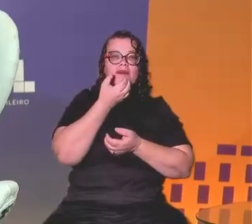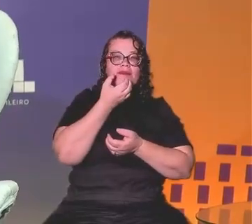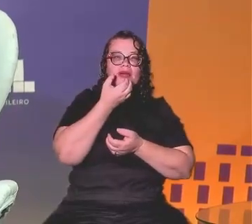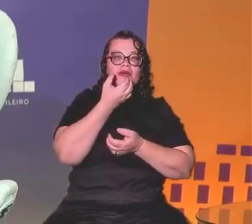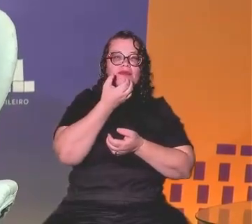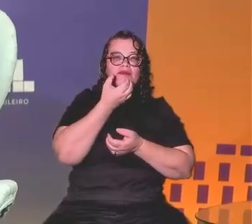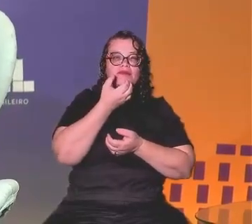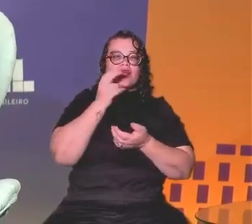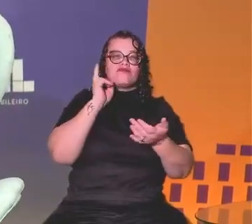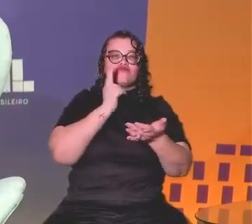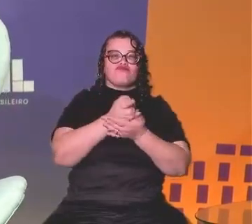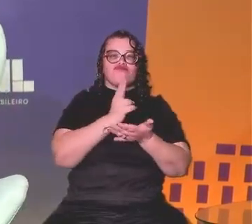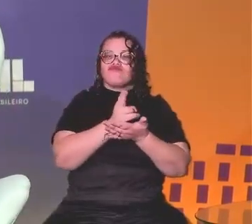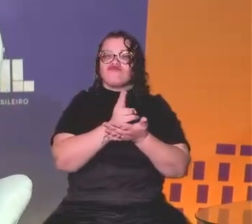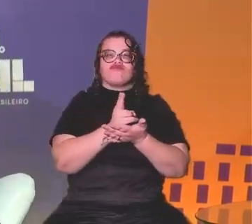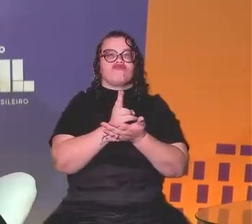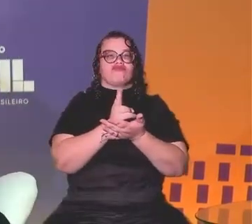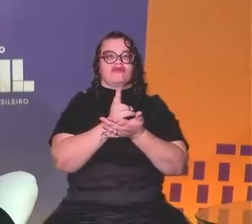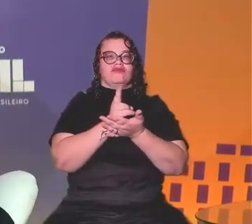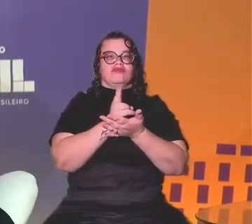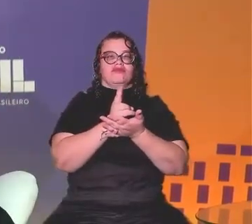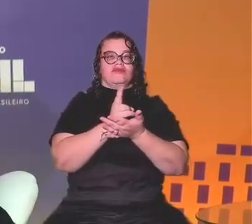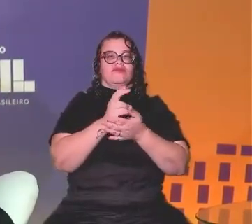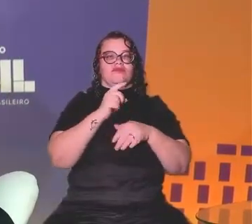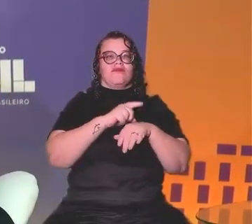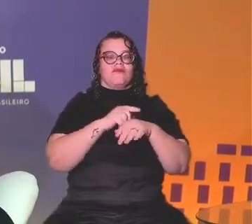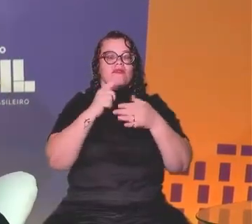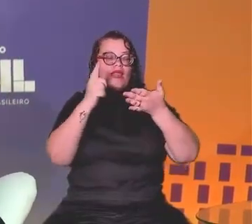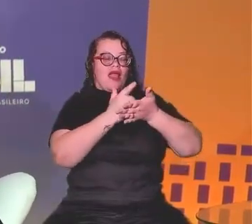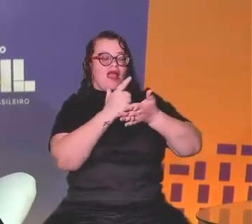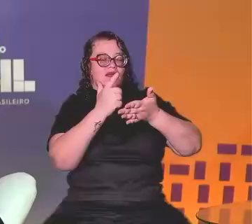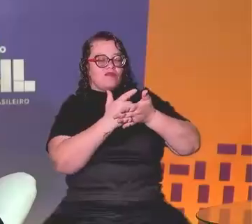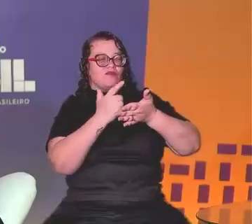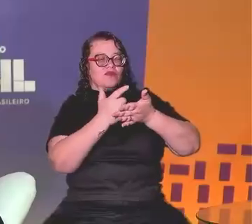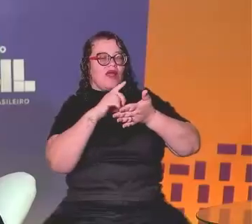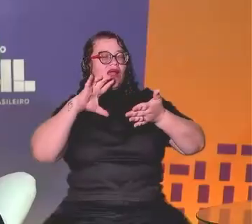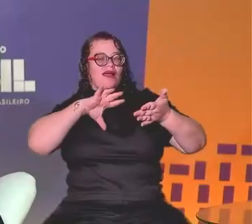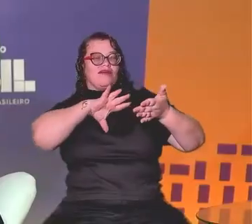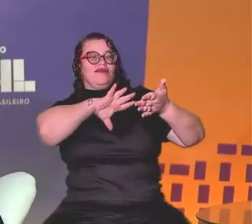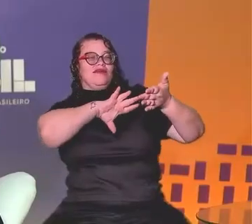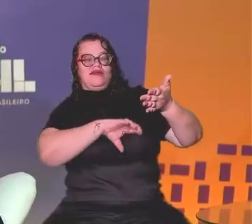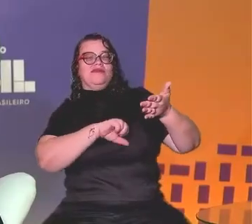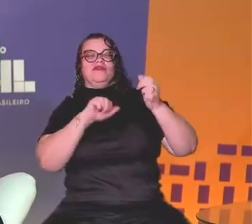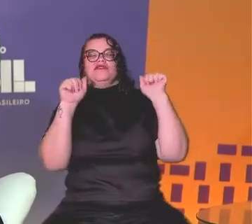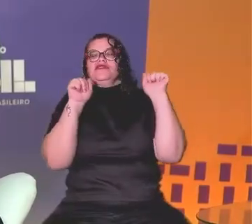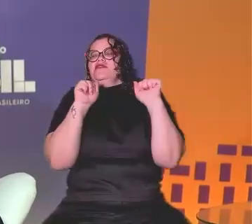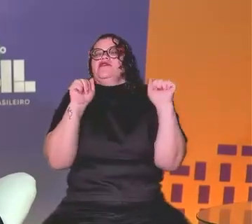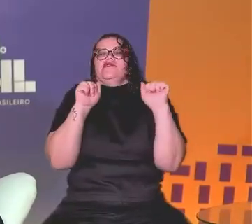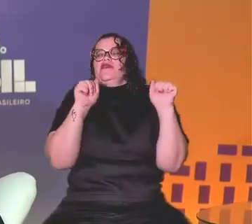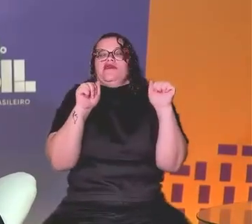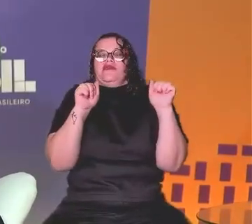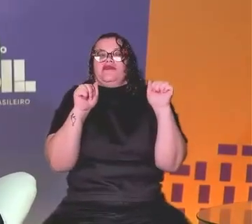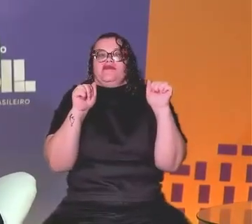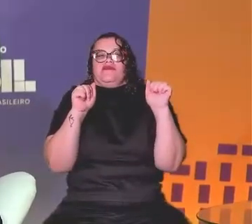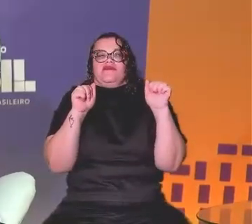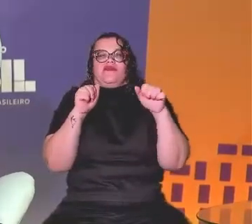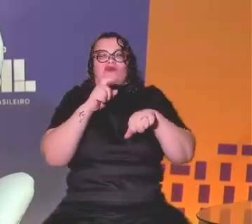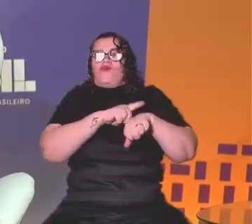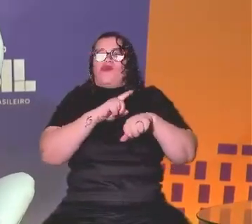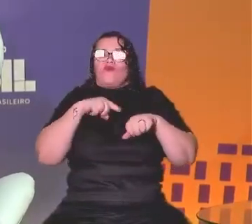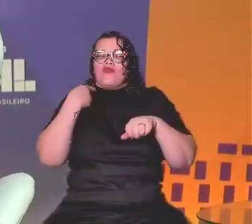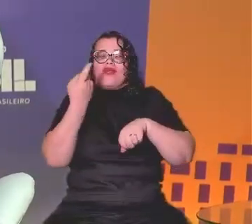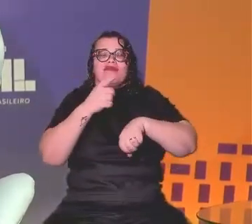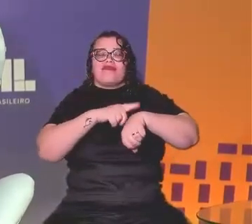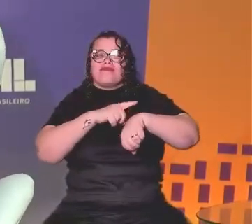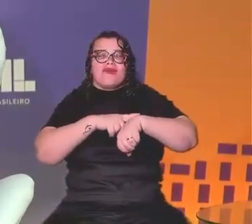quero que aquele áudio dure para sempre. Quando eu estou lendo uma página de um livro que eu gosto, eu amo tanto aquilo que eu não quero que nem o nosso, nem o meu,